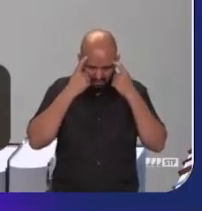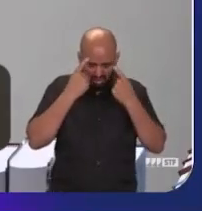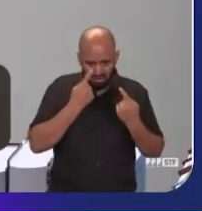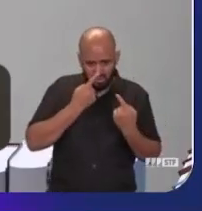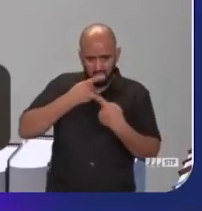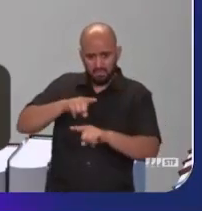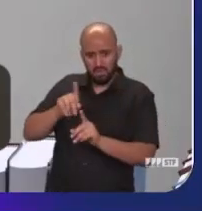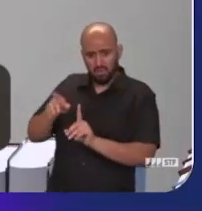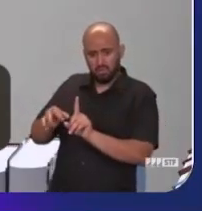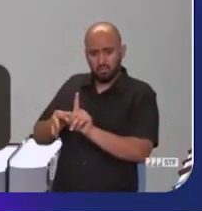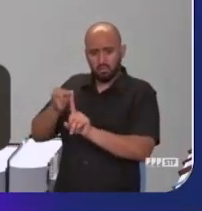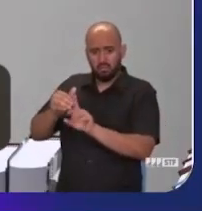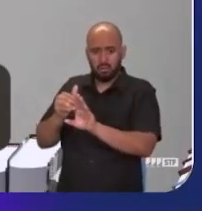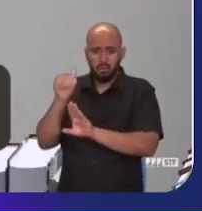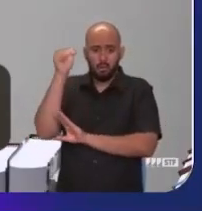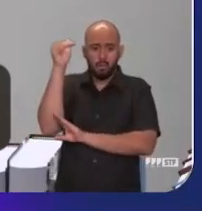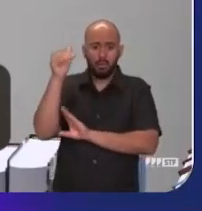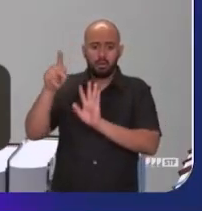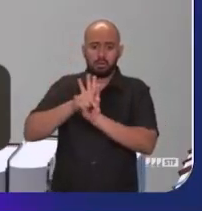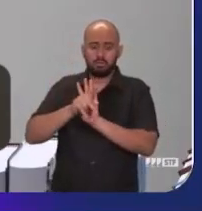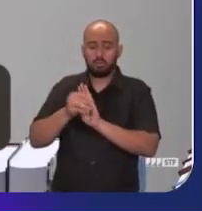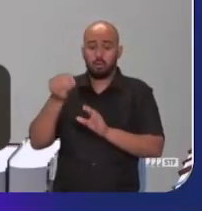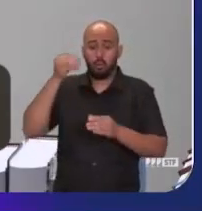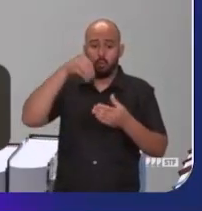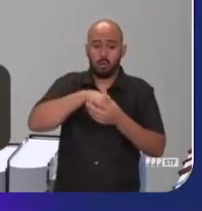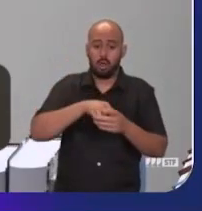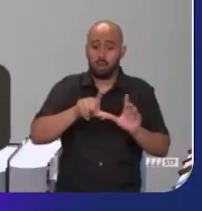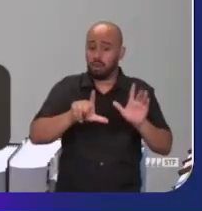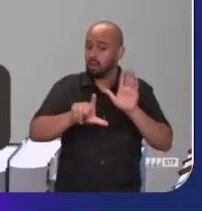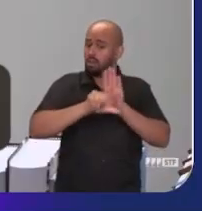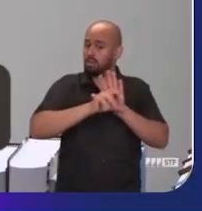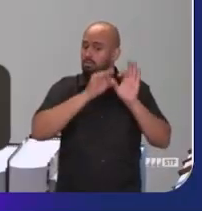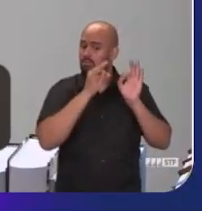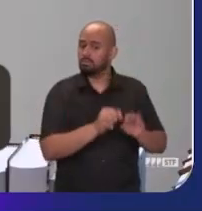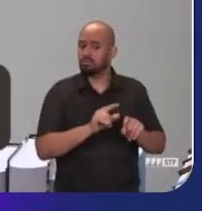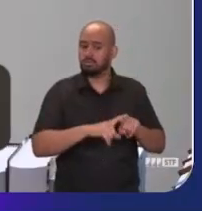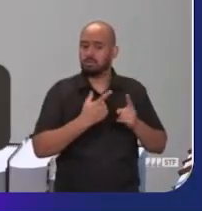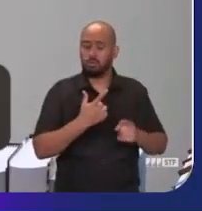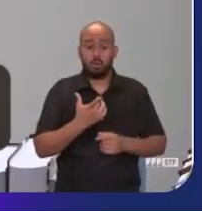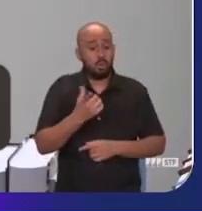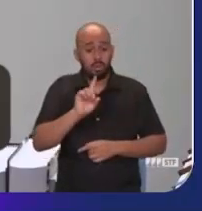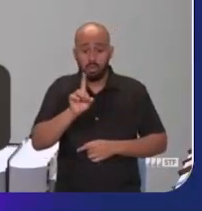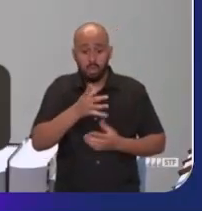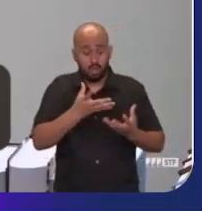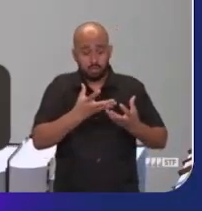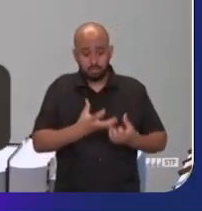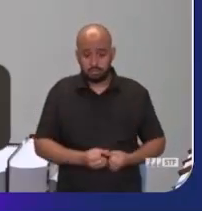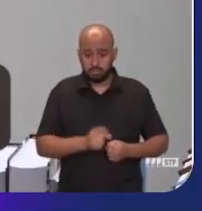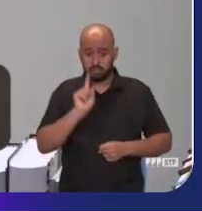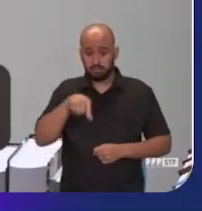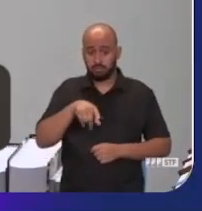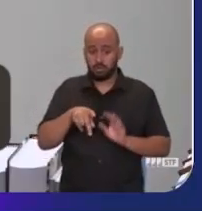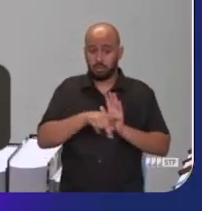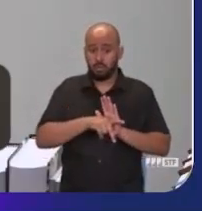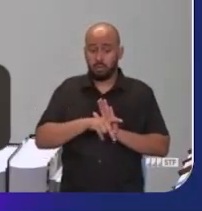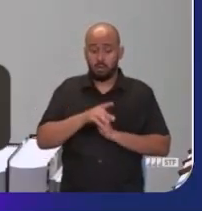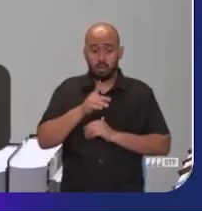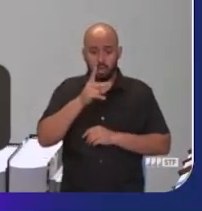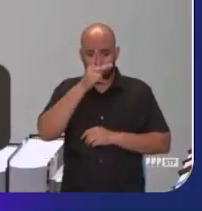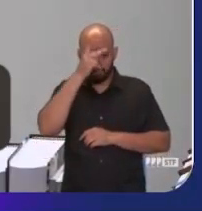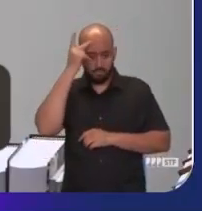autoridades legitimamente investidas nos seus cargos. Muito menos é crível ou aceitável que um oficial do Exército, bem